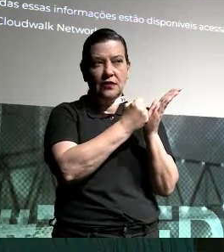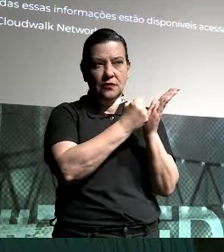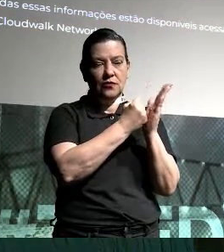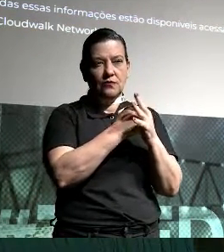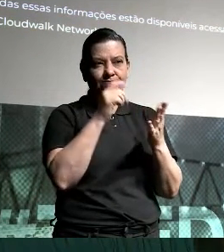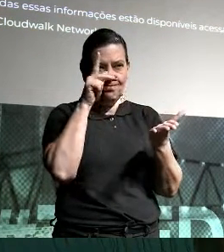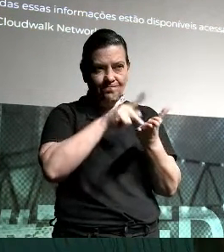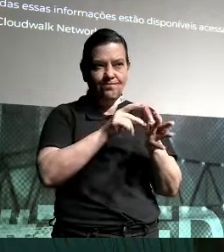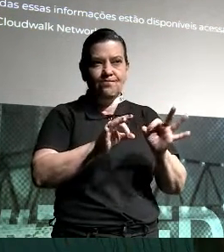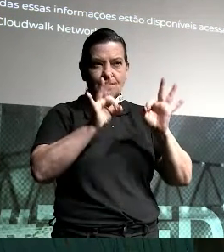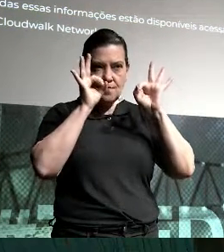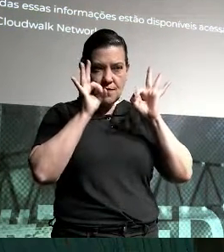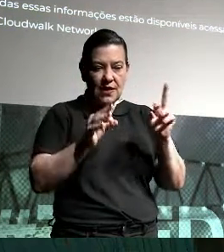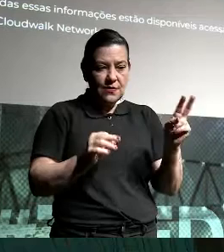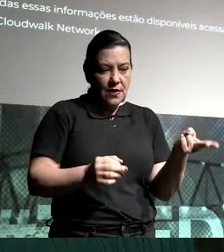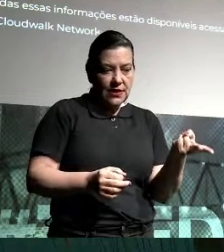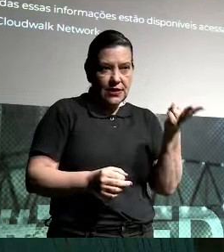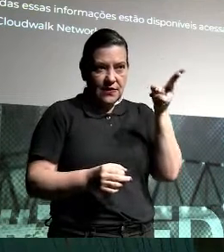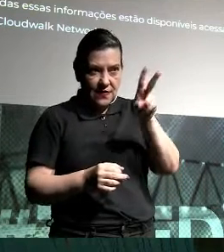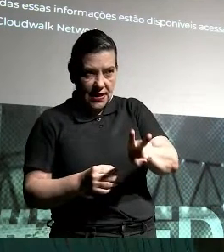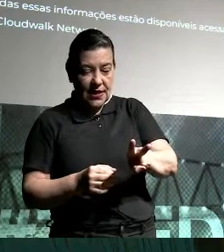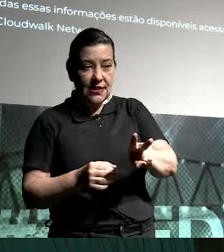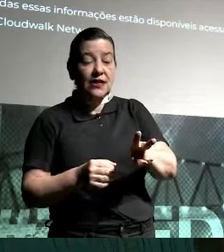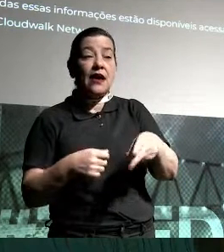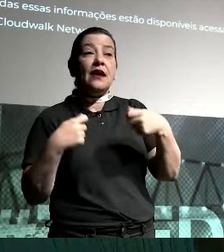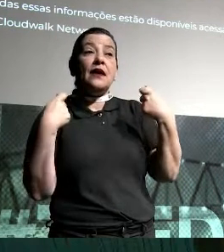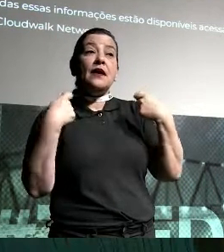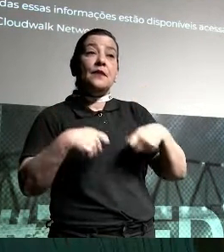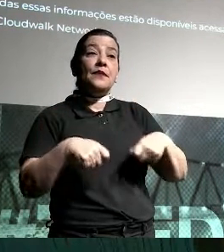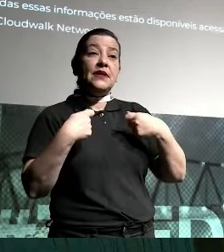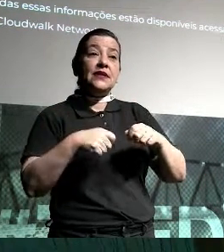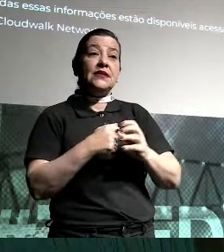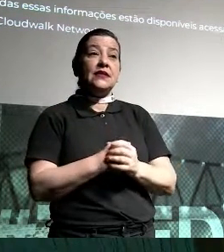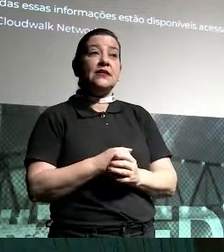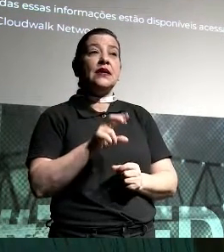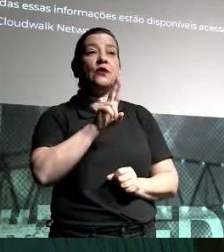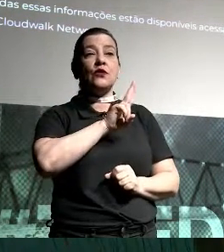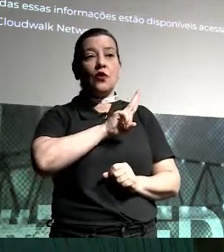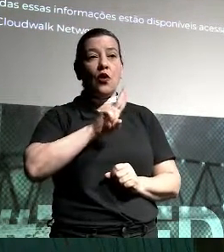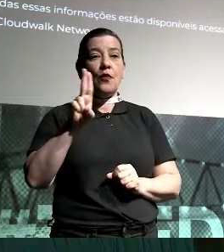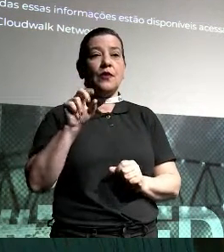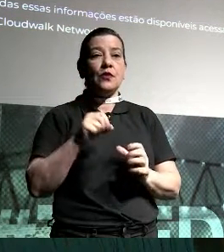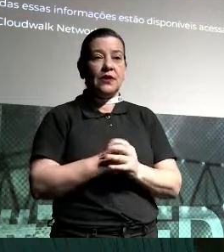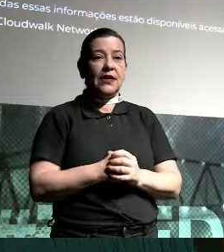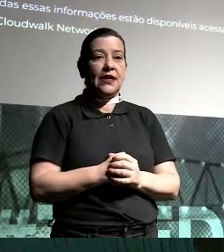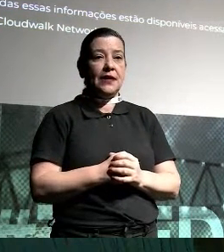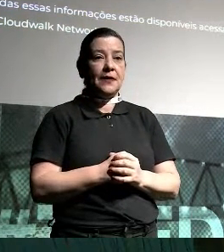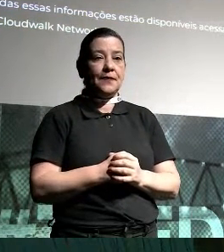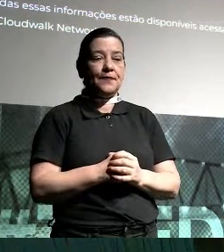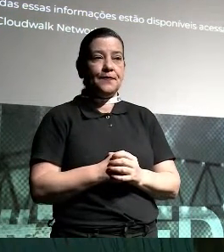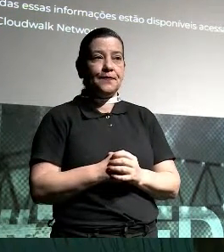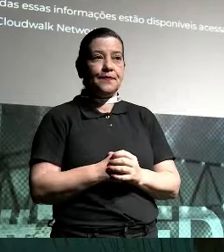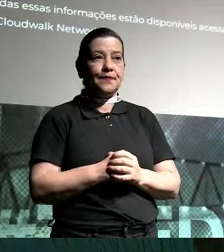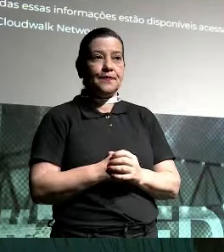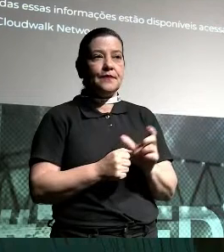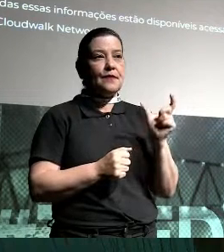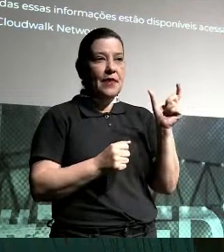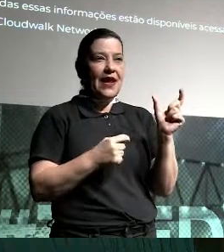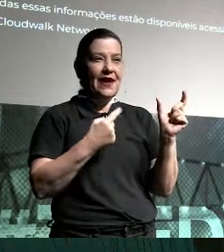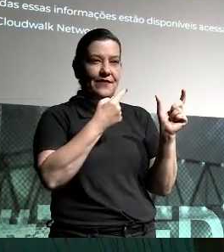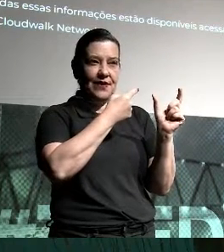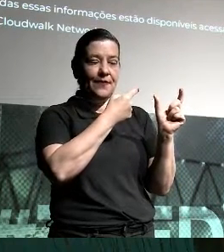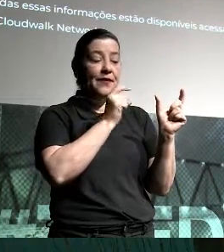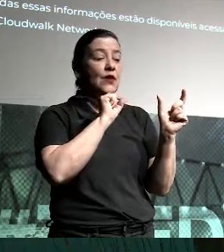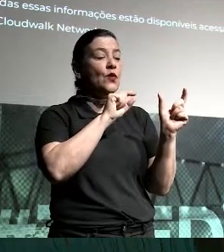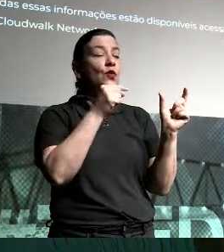para realmente executar a transferência de fato, a gente precisa carregar um negócio chamado ABI. O que é ABI? Ele é uma sigla